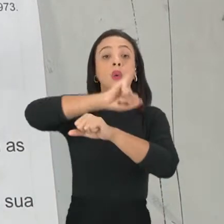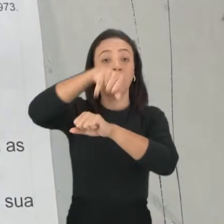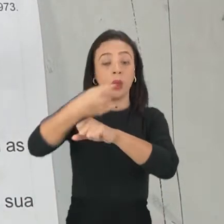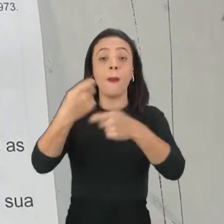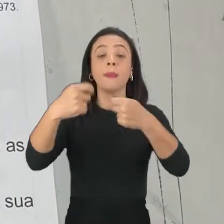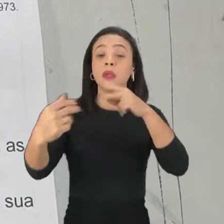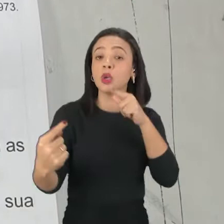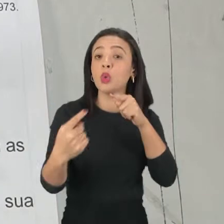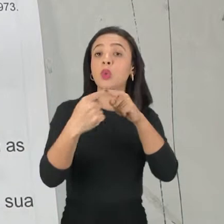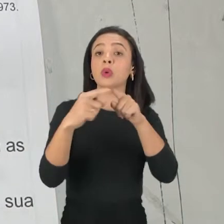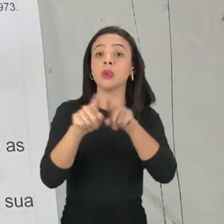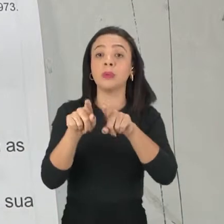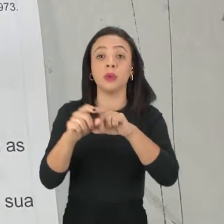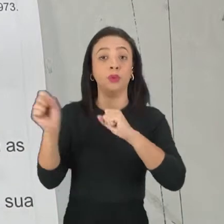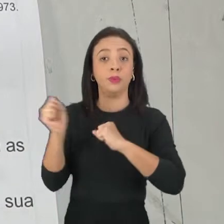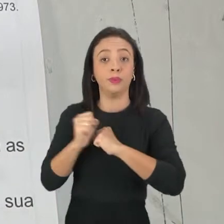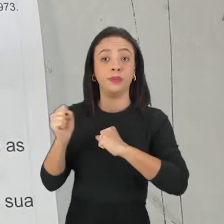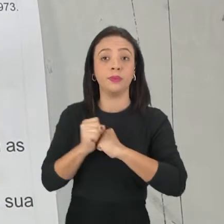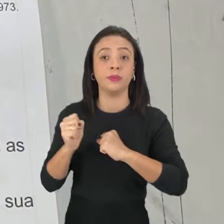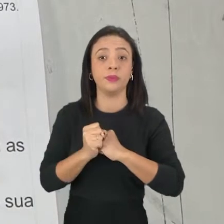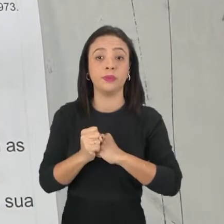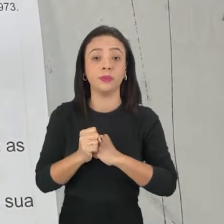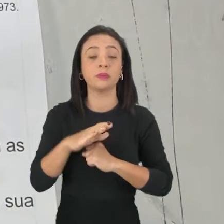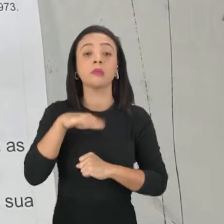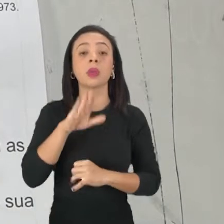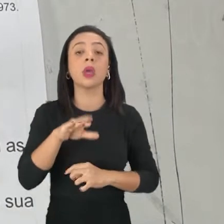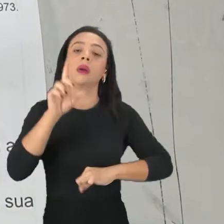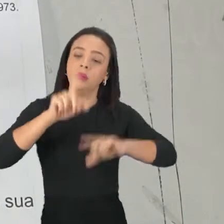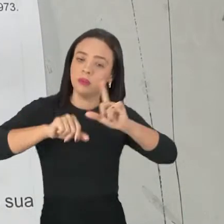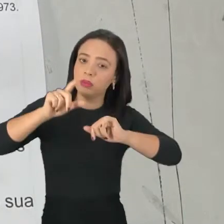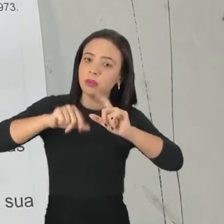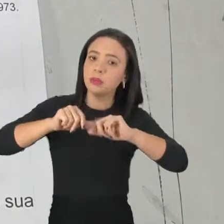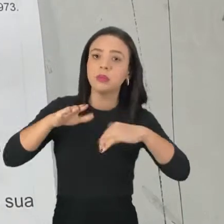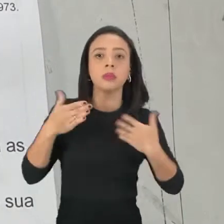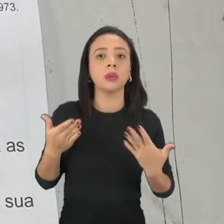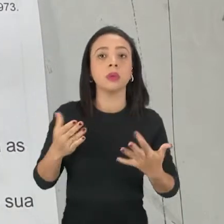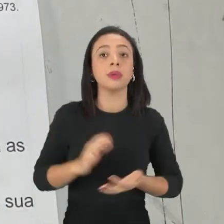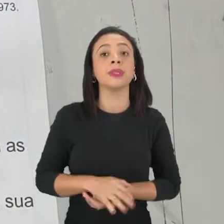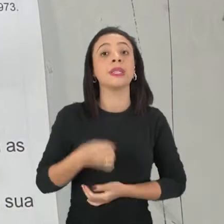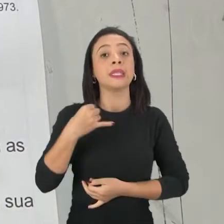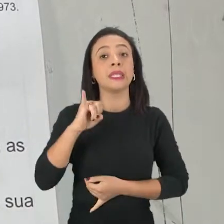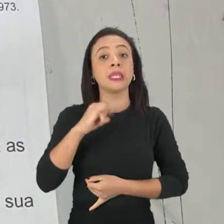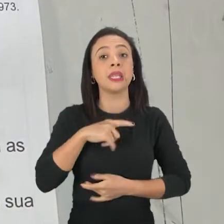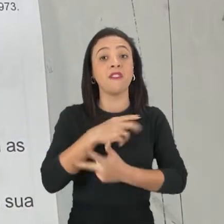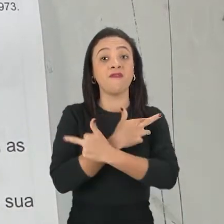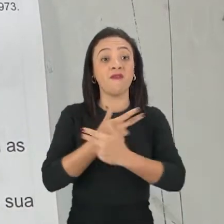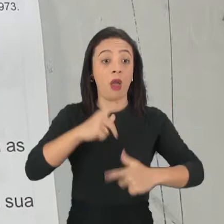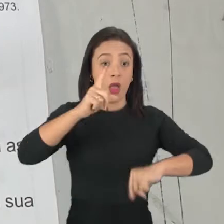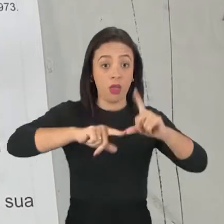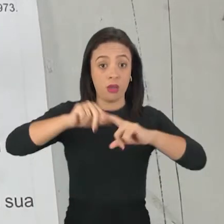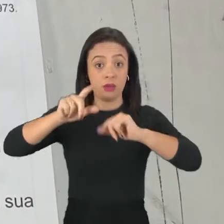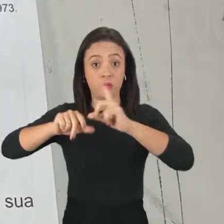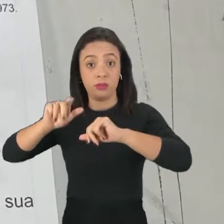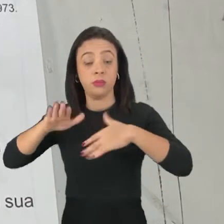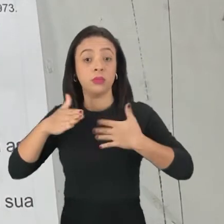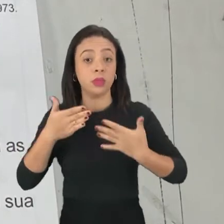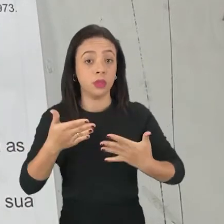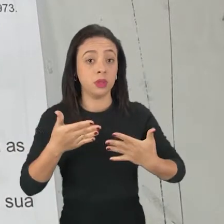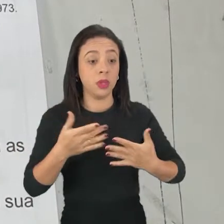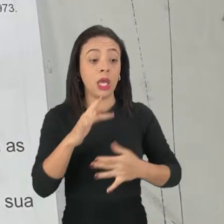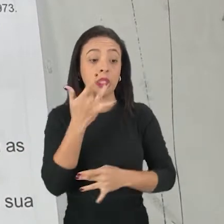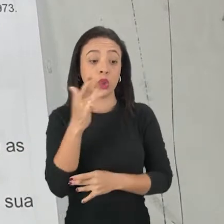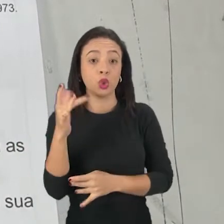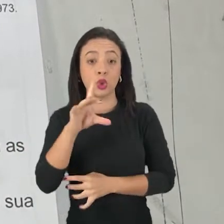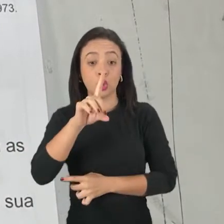concordar com o substantivo que no caso estrelinha aqui e estrelinhas então estrelinhas